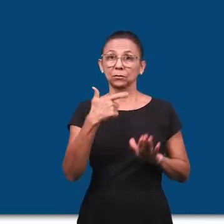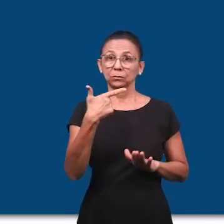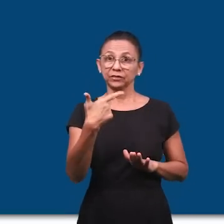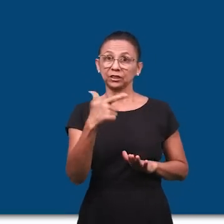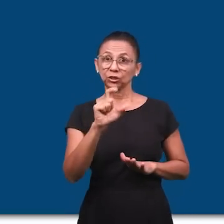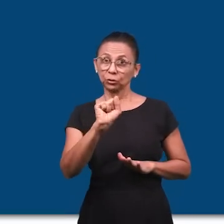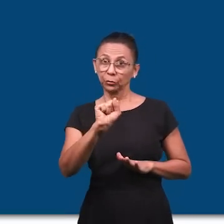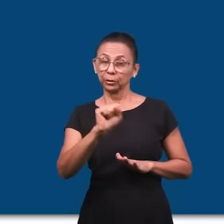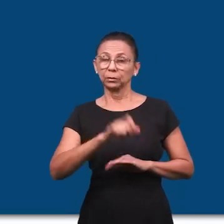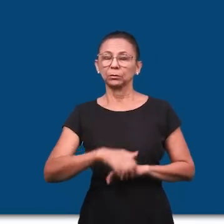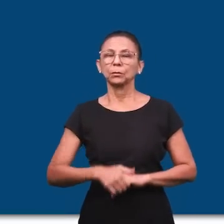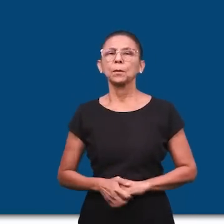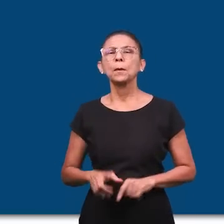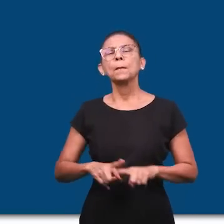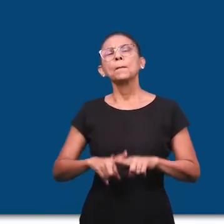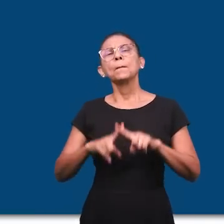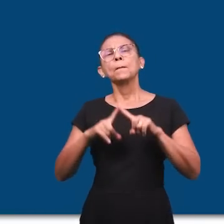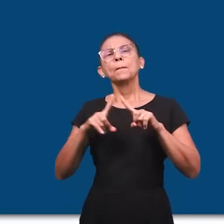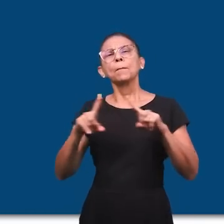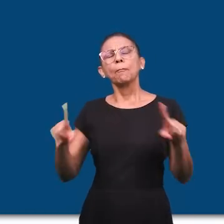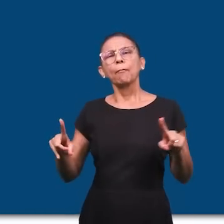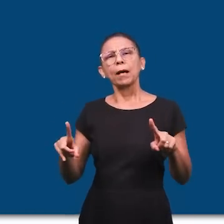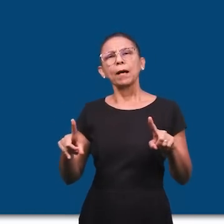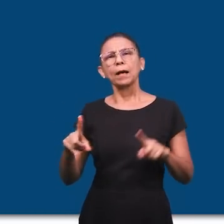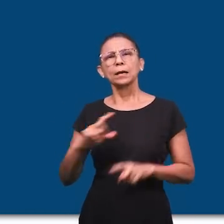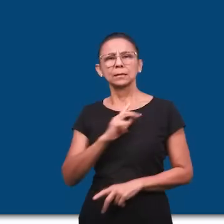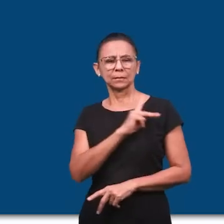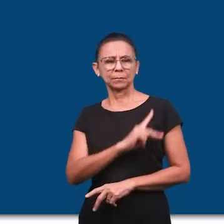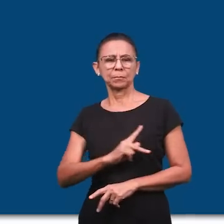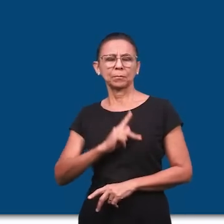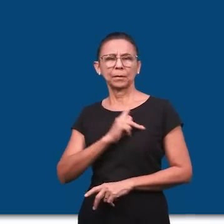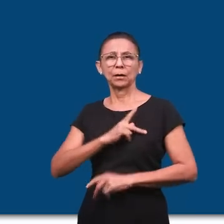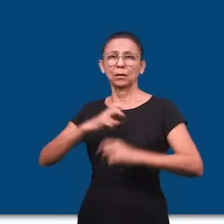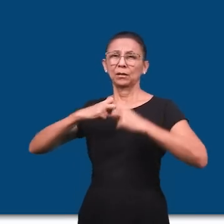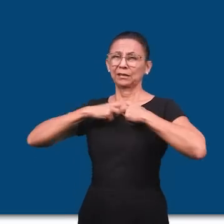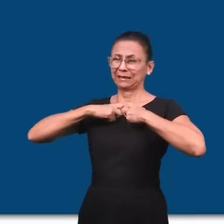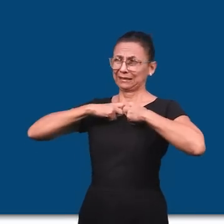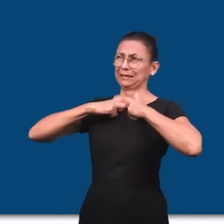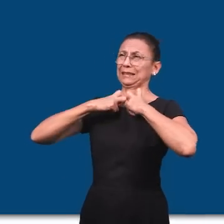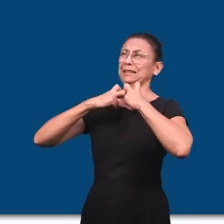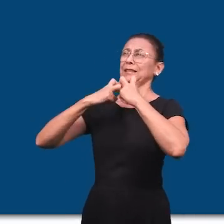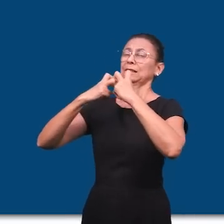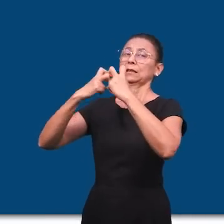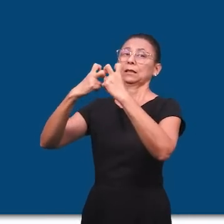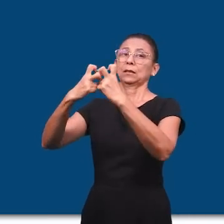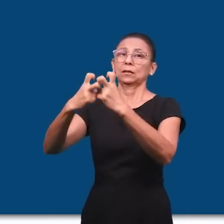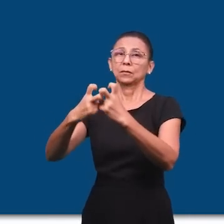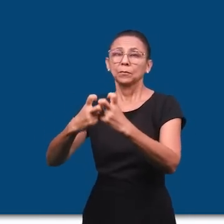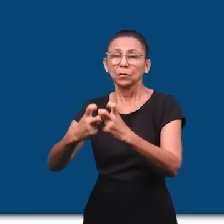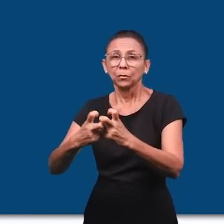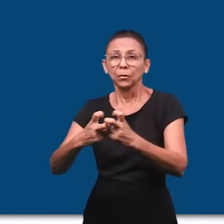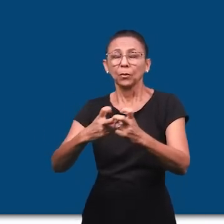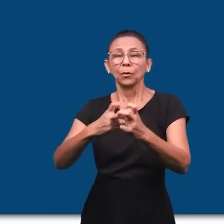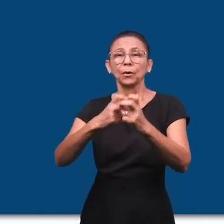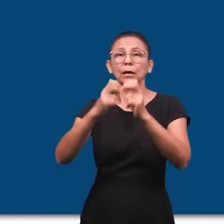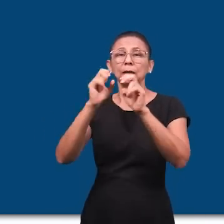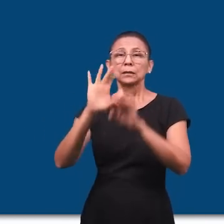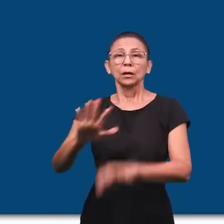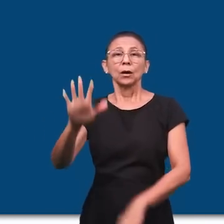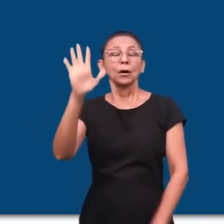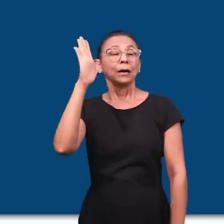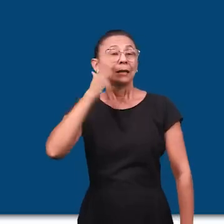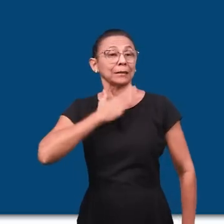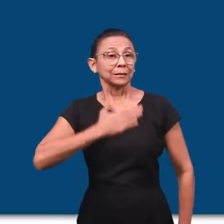assim: Mas Paulo clamou com grande voz, dizendo: Não te faças nenhum